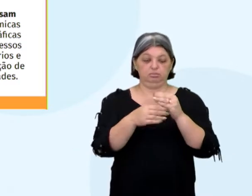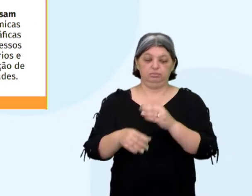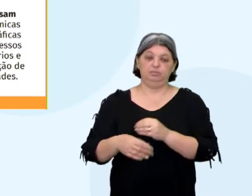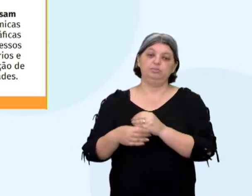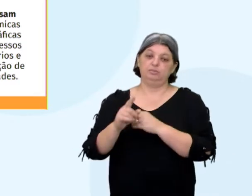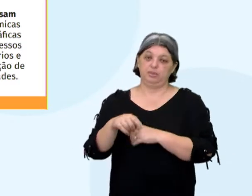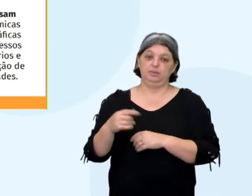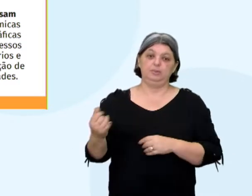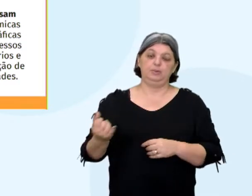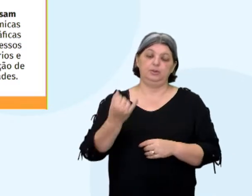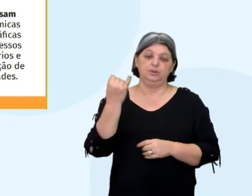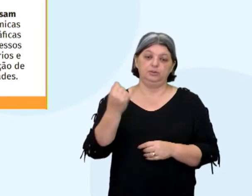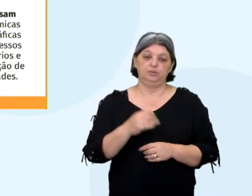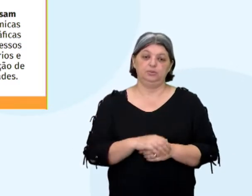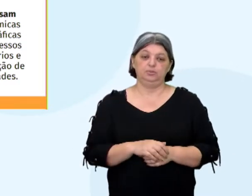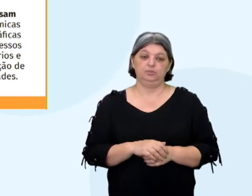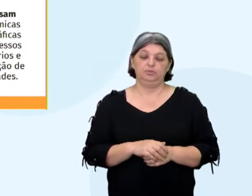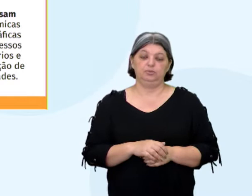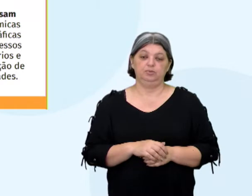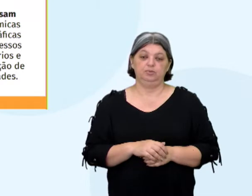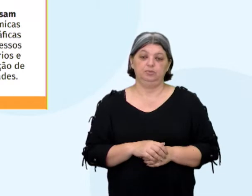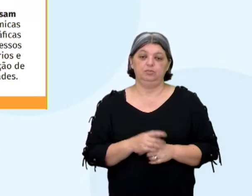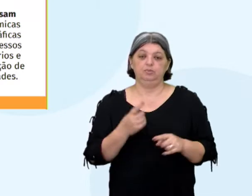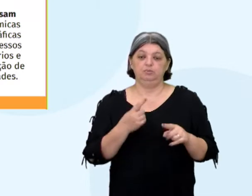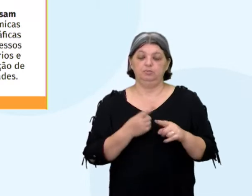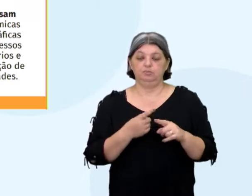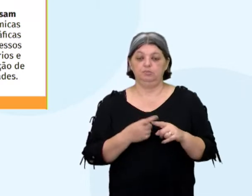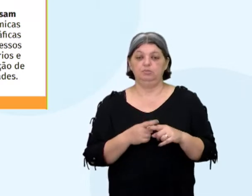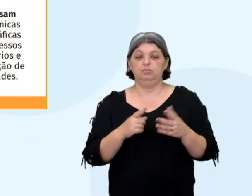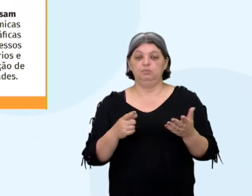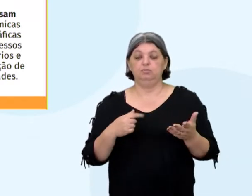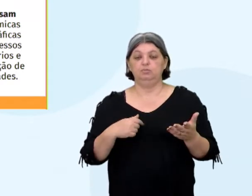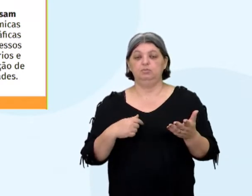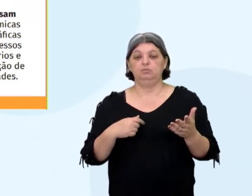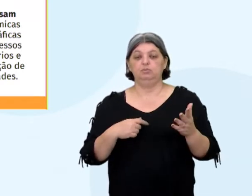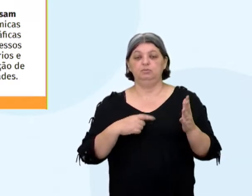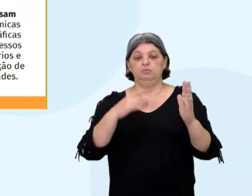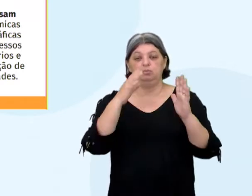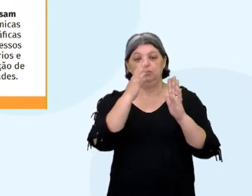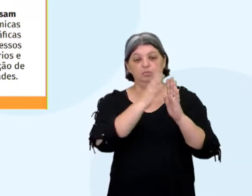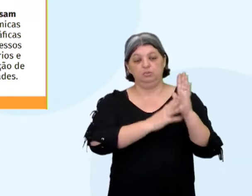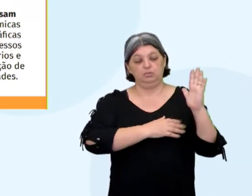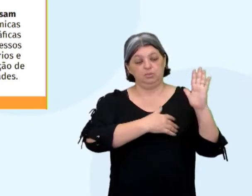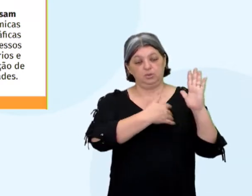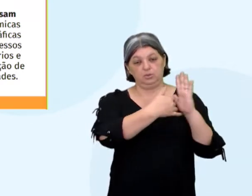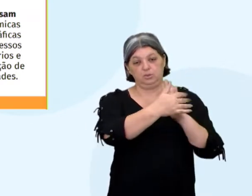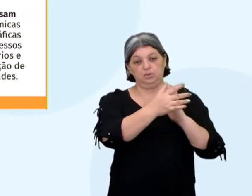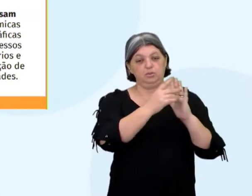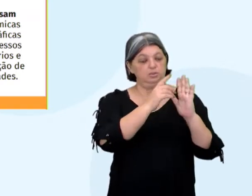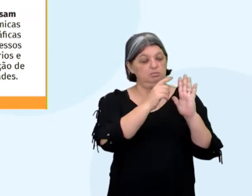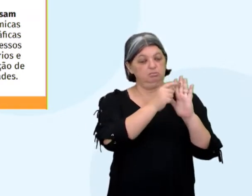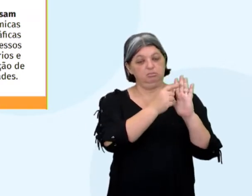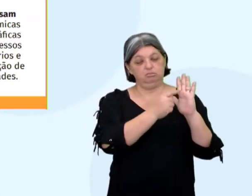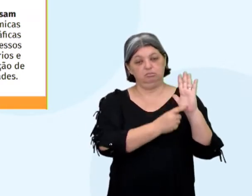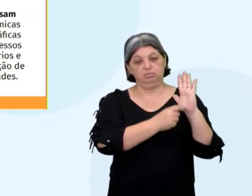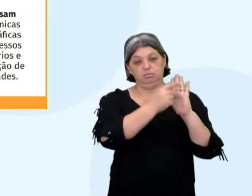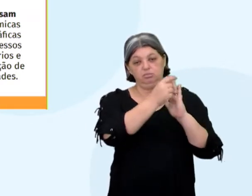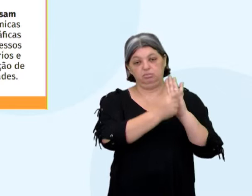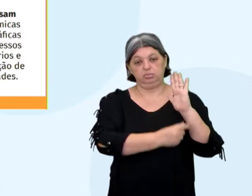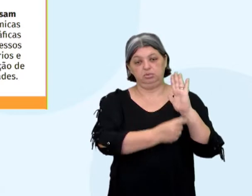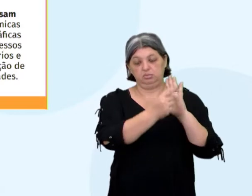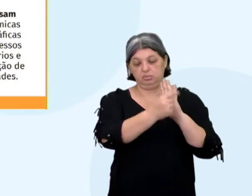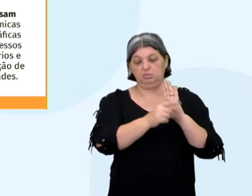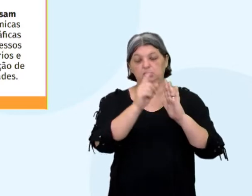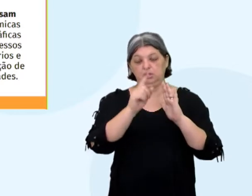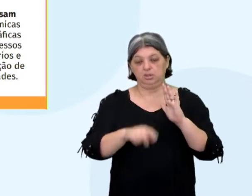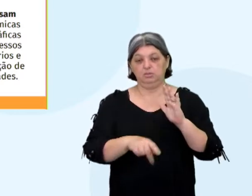né? Porque esses quadros aí, nessas orientações, elas são o